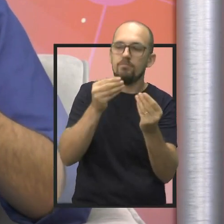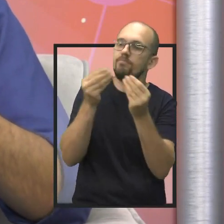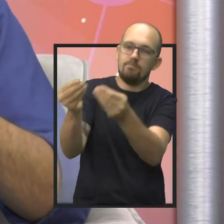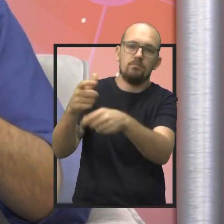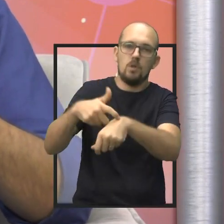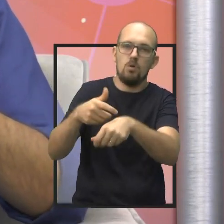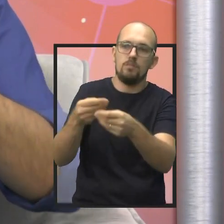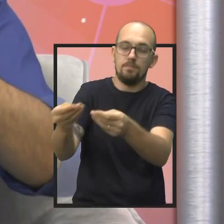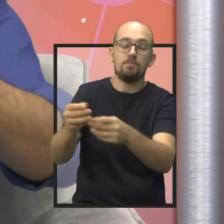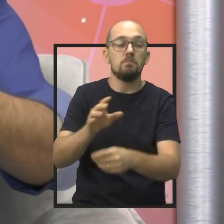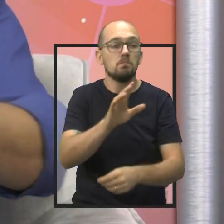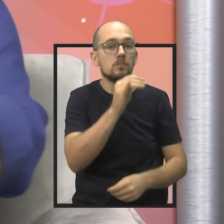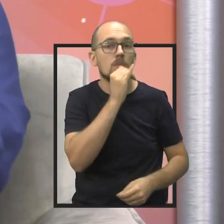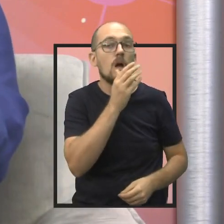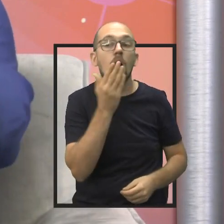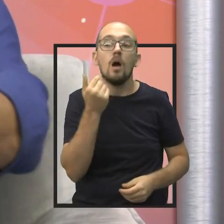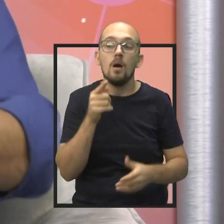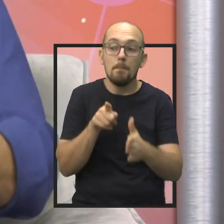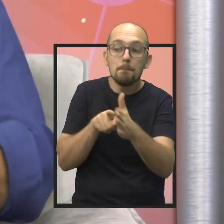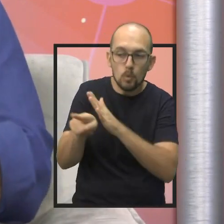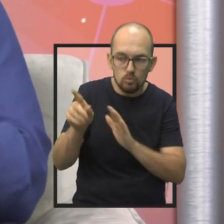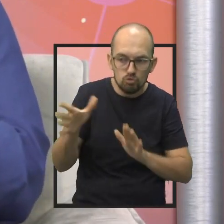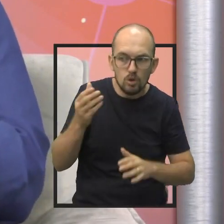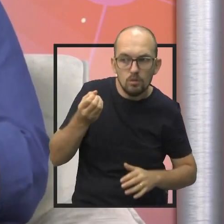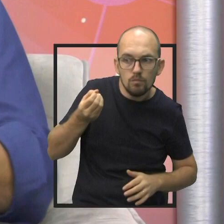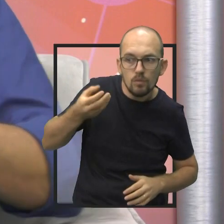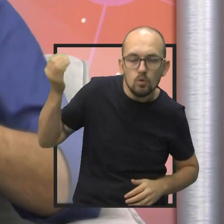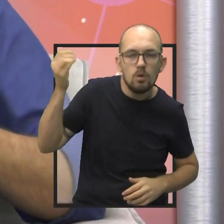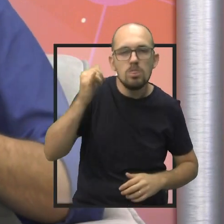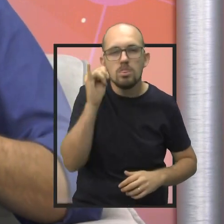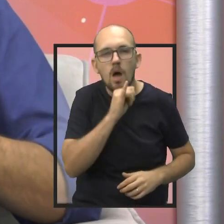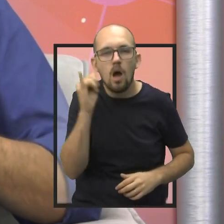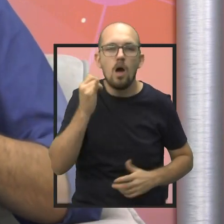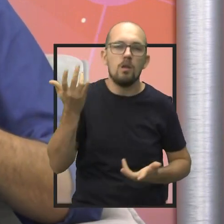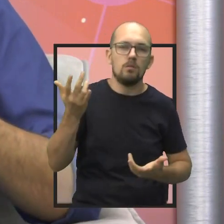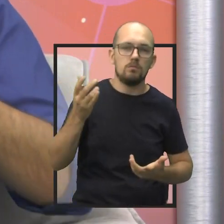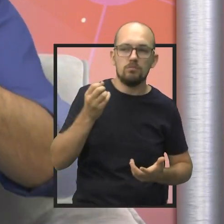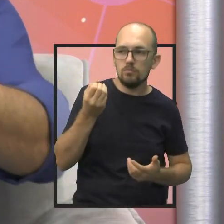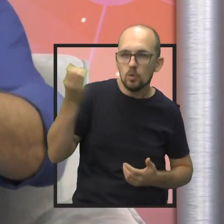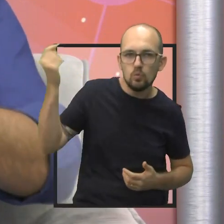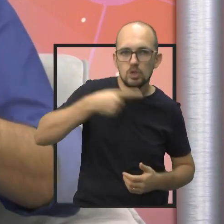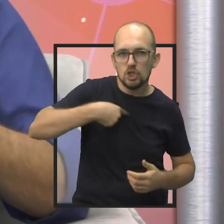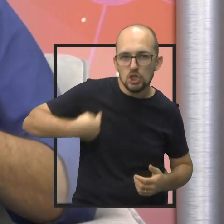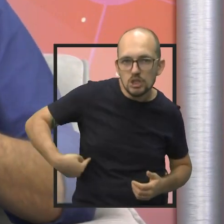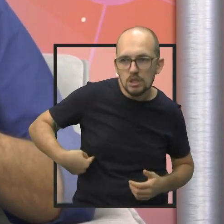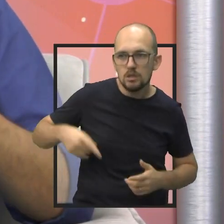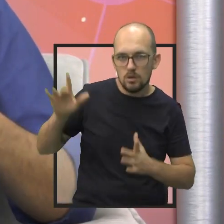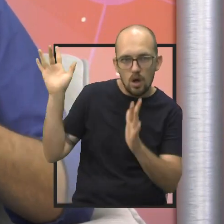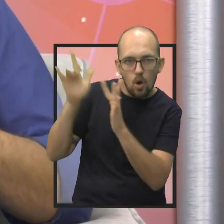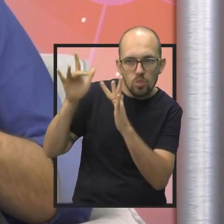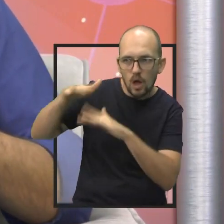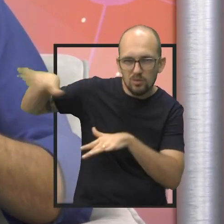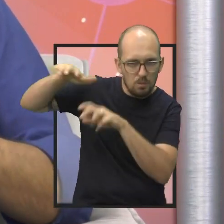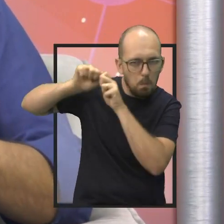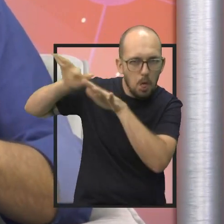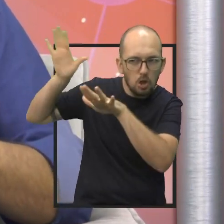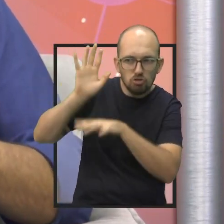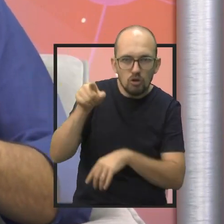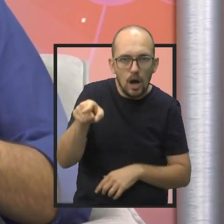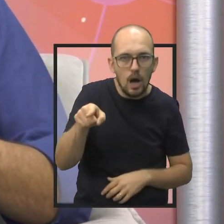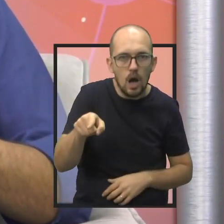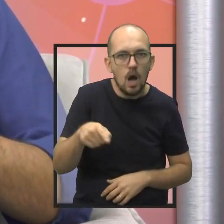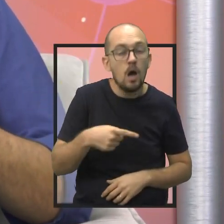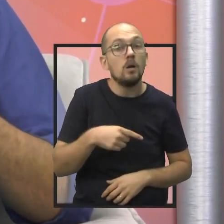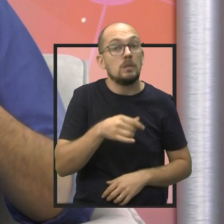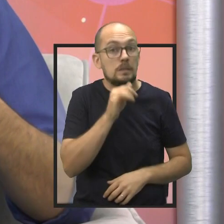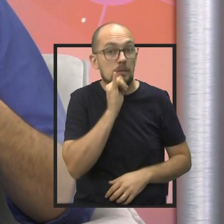já relata que ele viajou em alguma região de transmissão sustentada, ou que é um contato de um suspeito ou de um contato